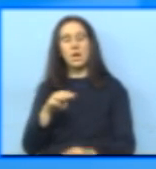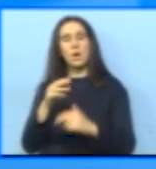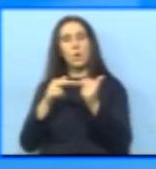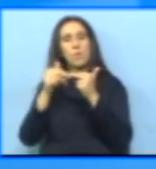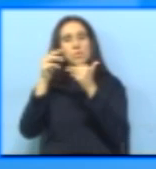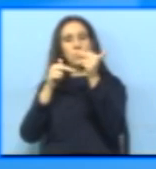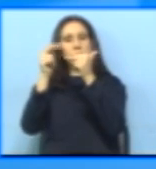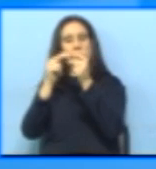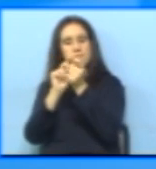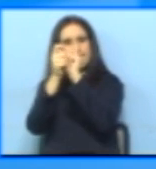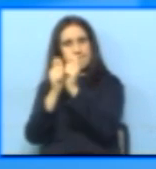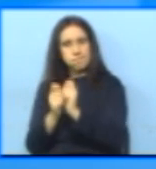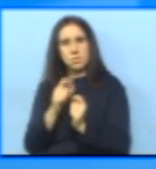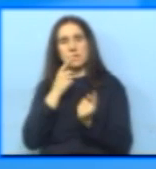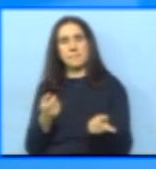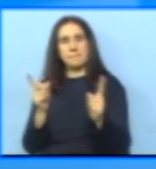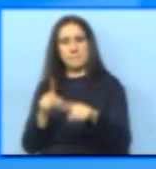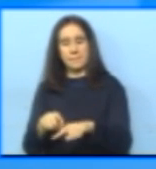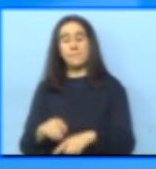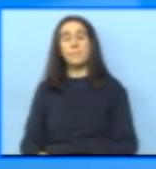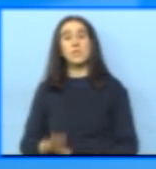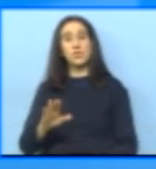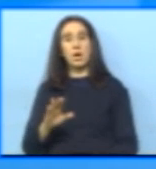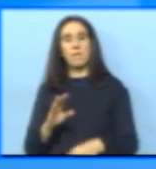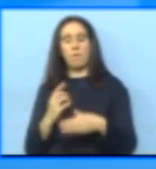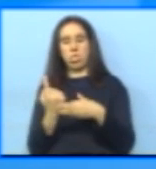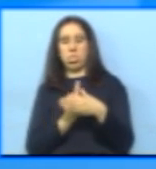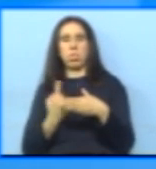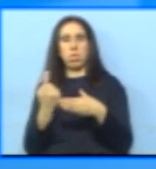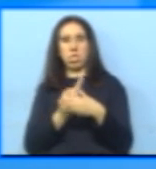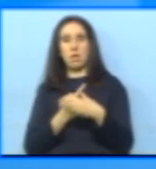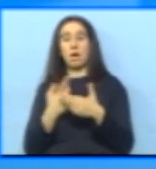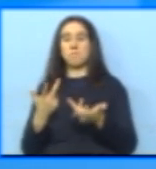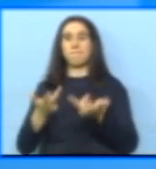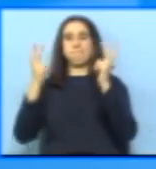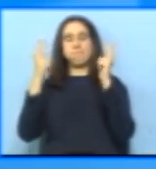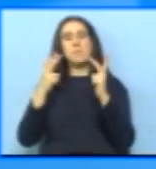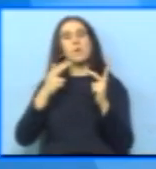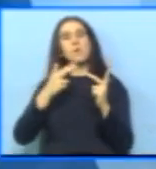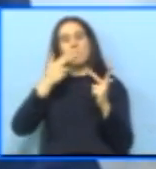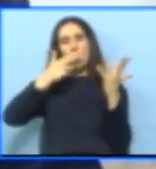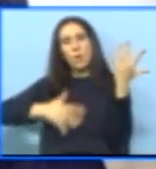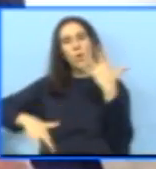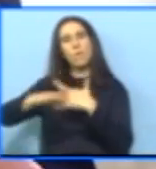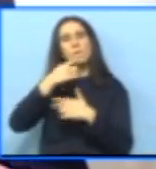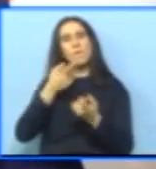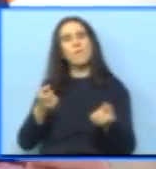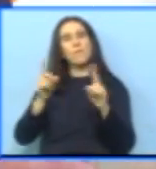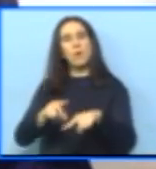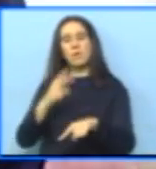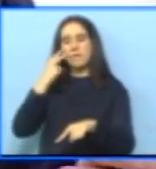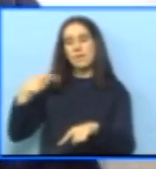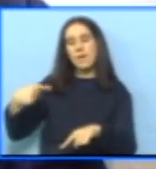vai lançar-se de alma e coração, com prioridade das prioridades, reconstruir a vida civil,